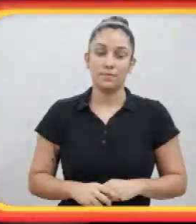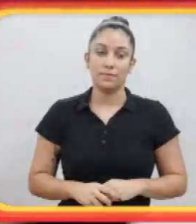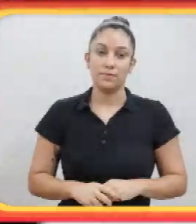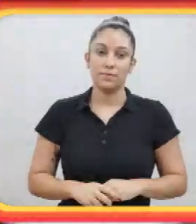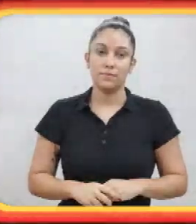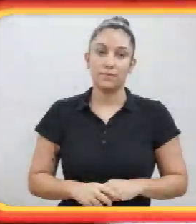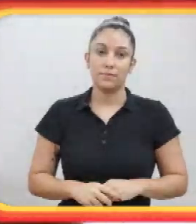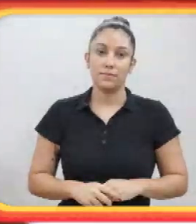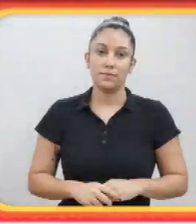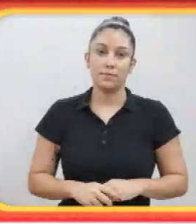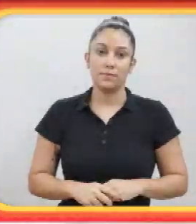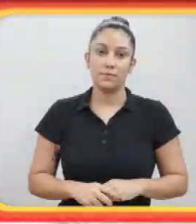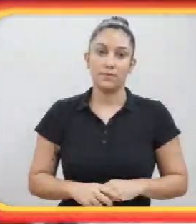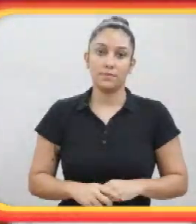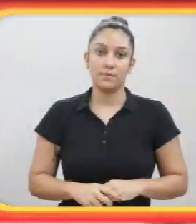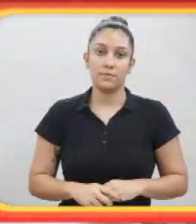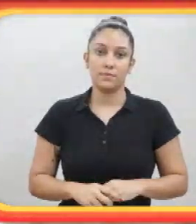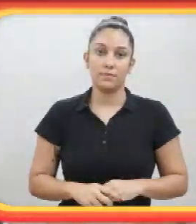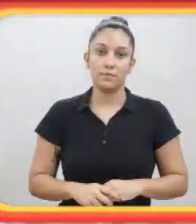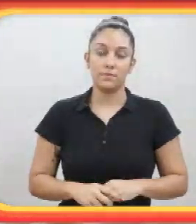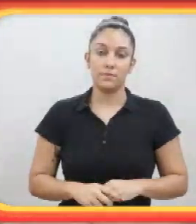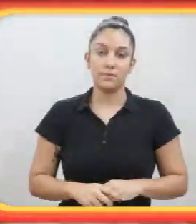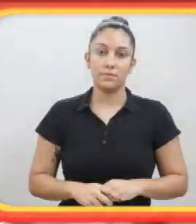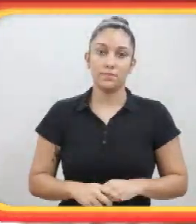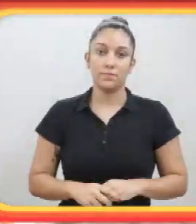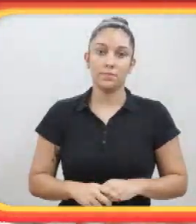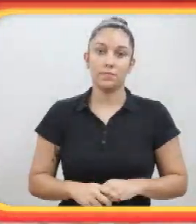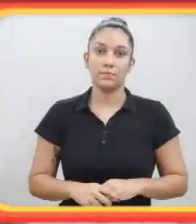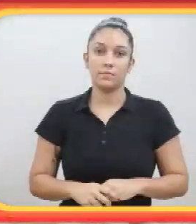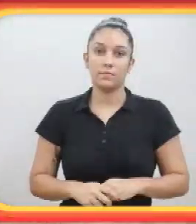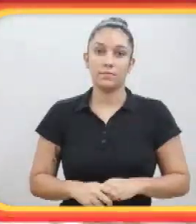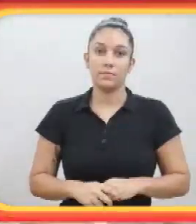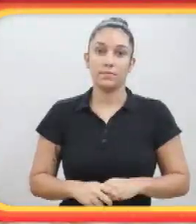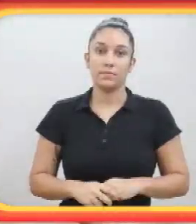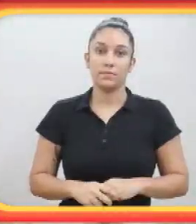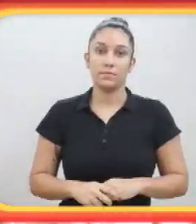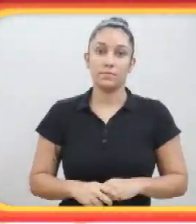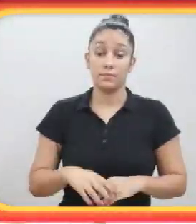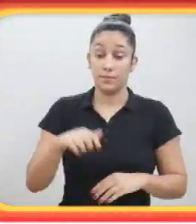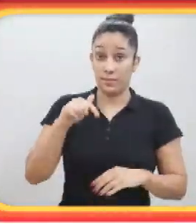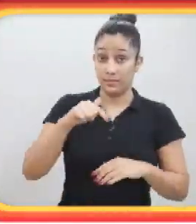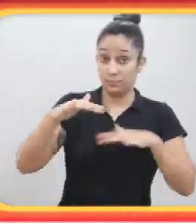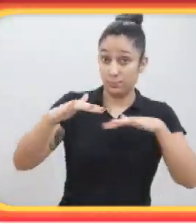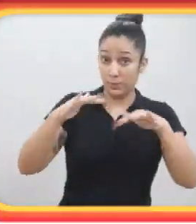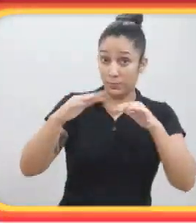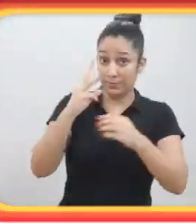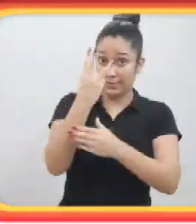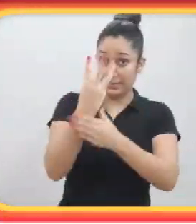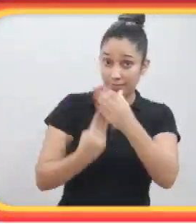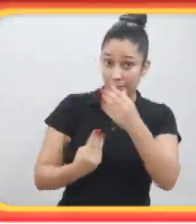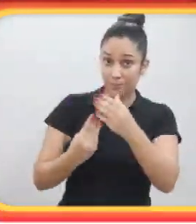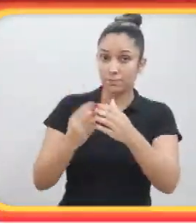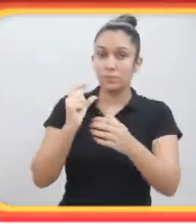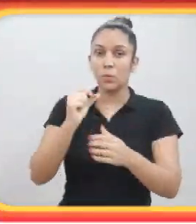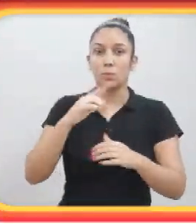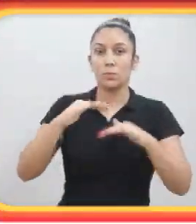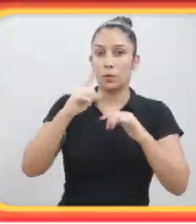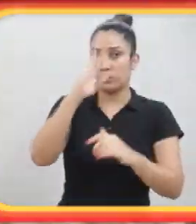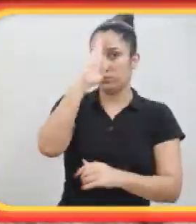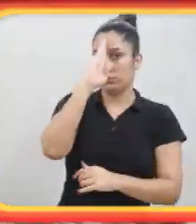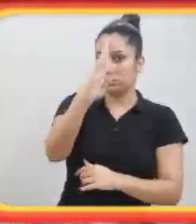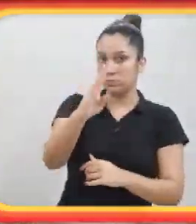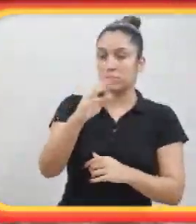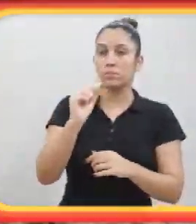se beneficiam desse movimento que é transmitido pelo cavalo, tá?